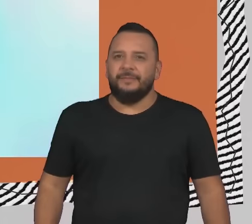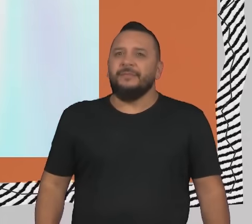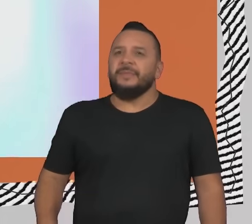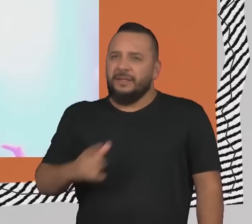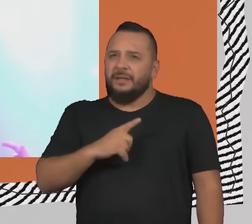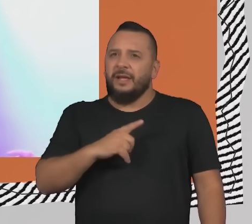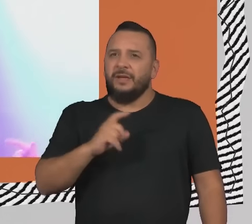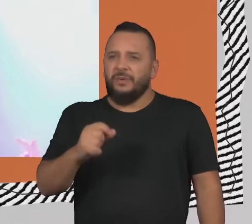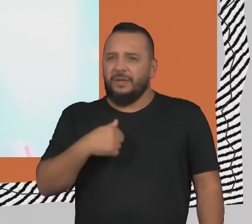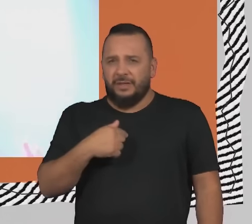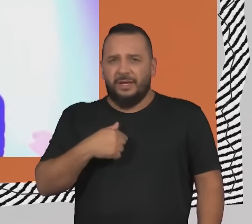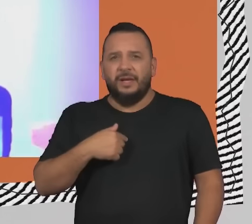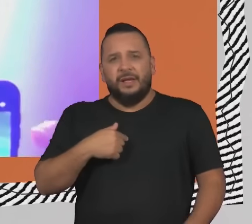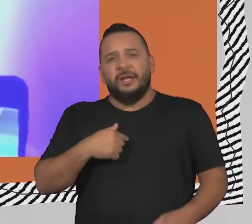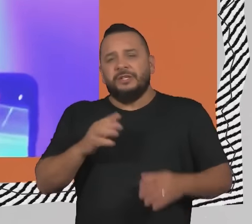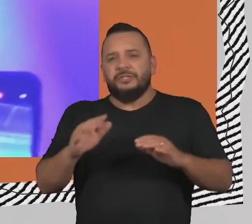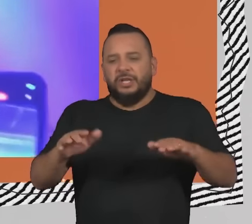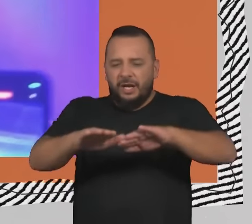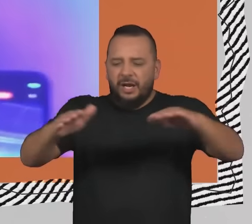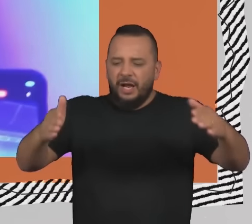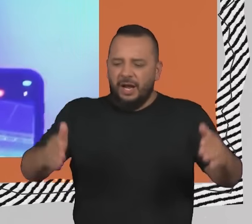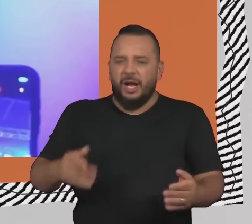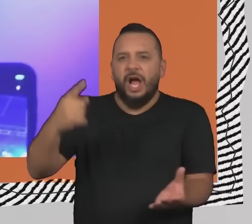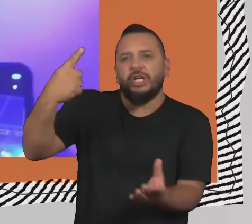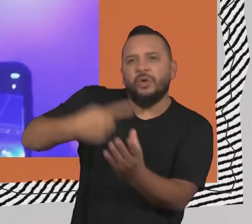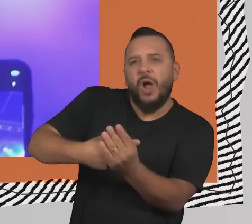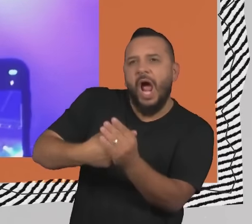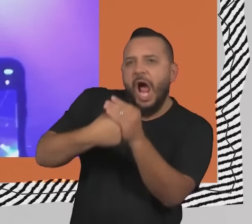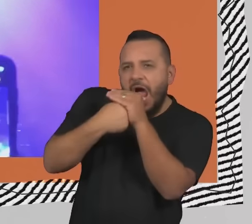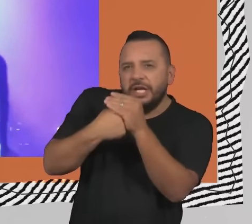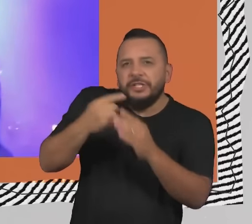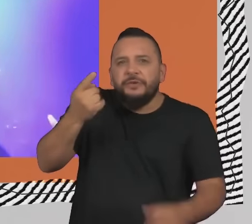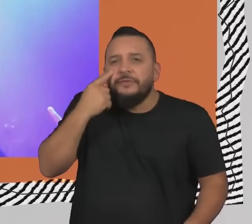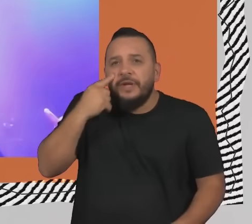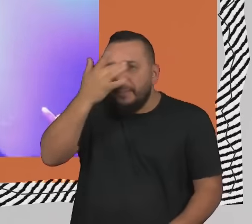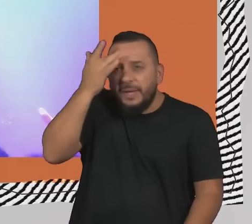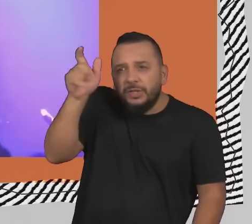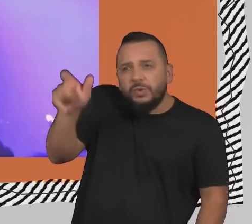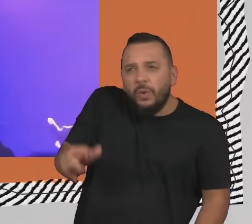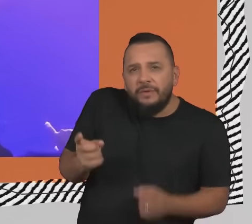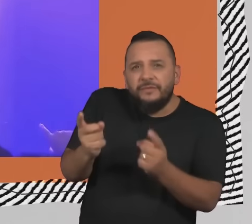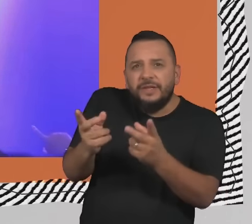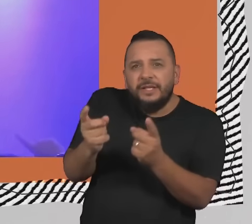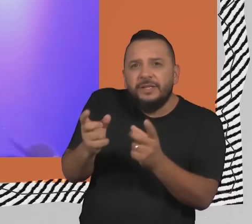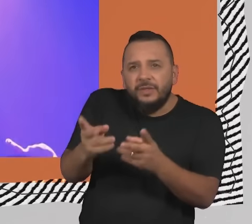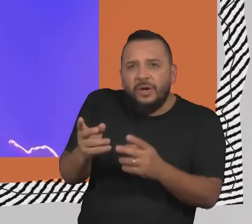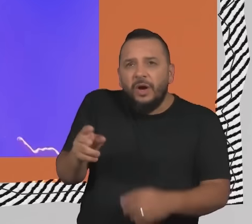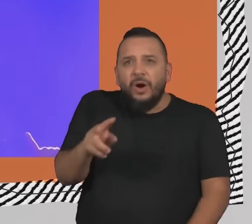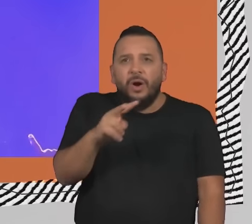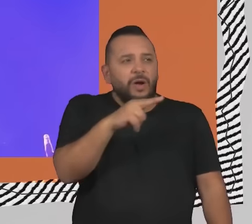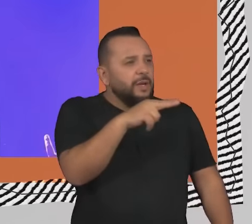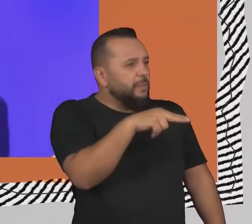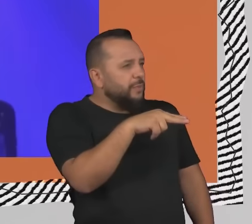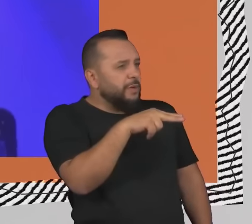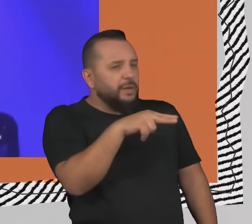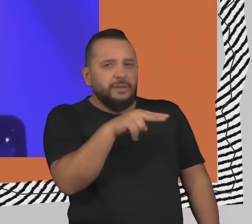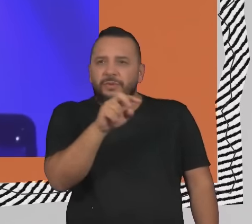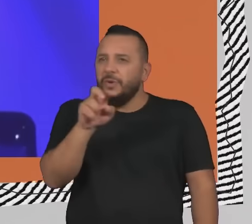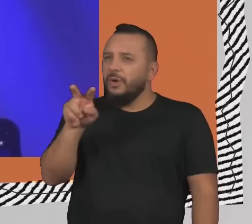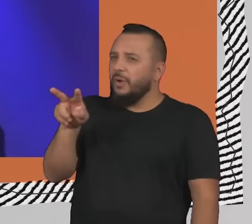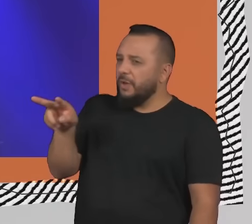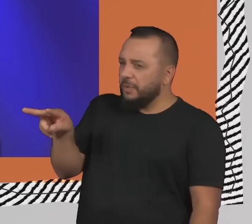de cachorro quente espia só o vendedor. Olha para um lado, olha para